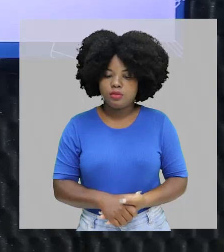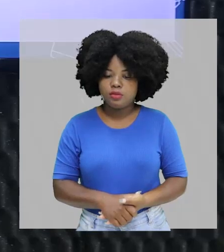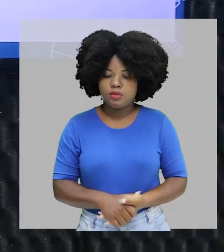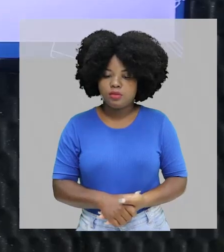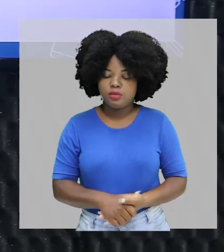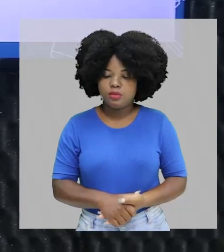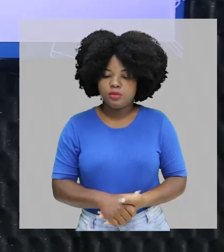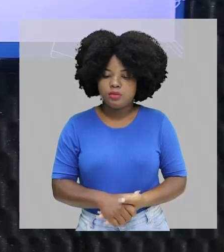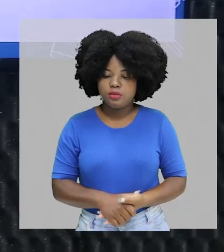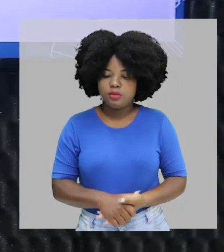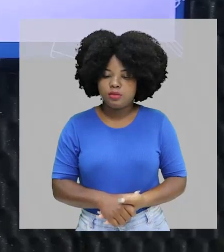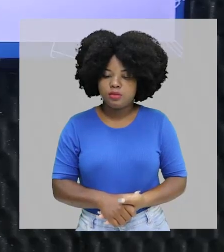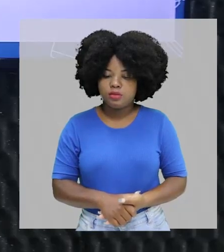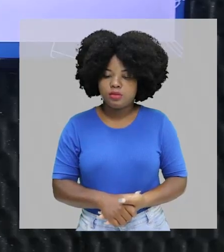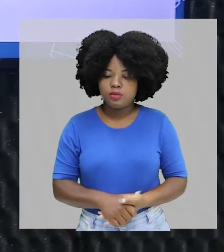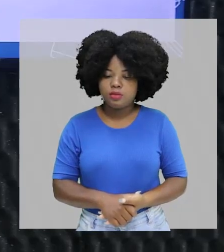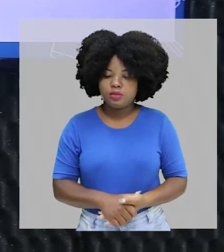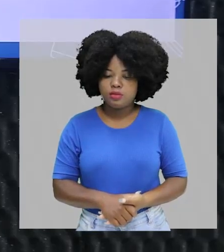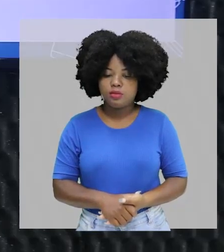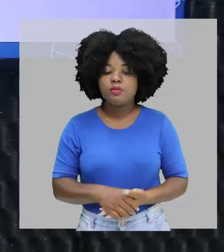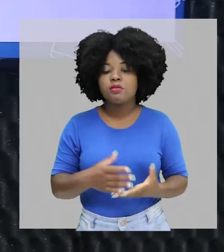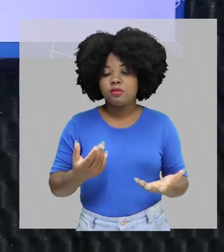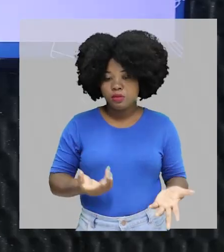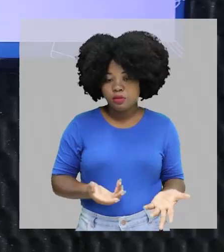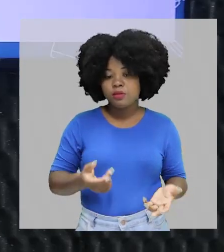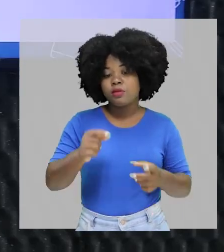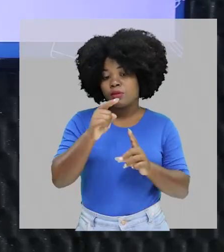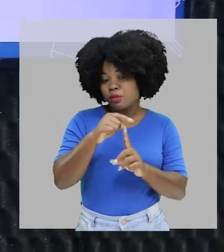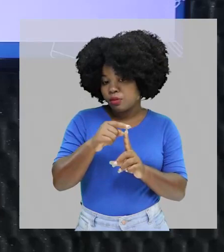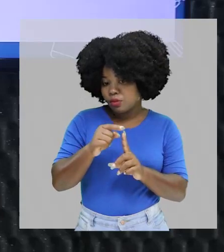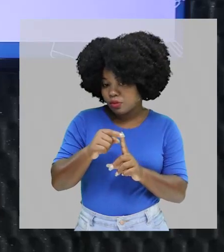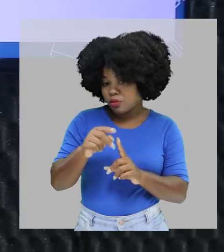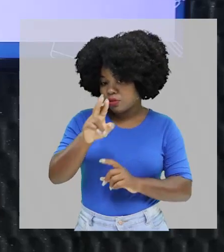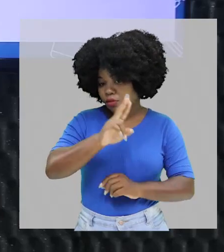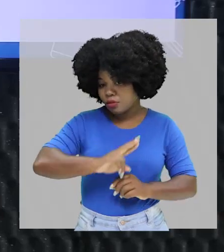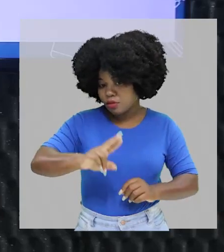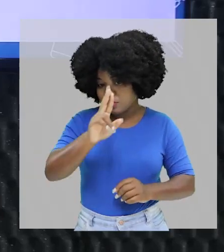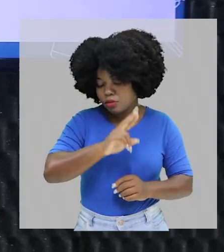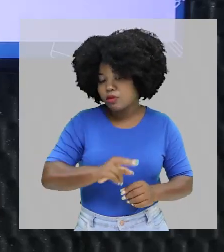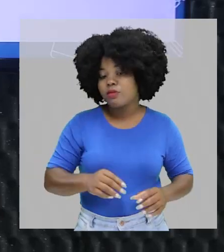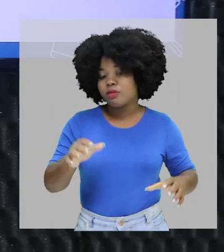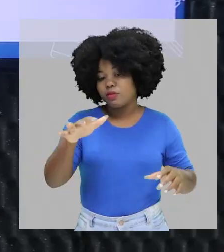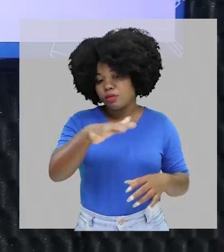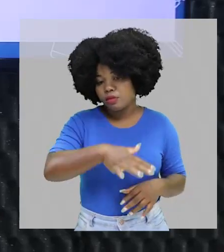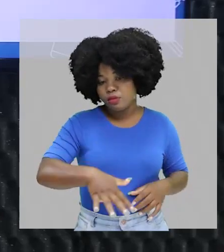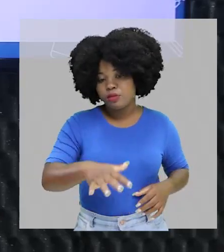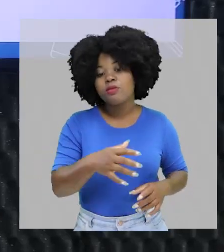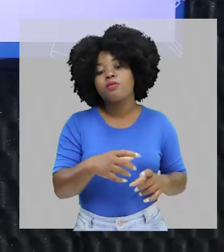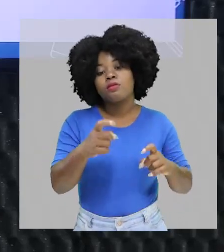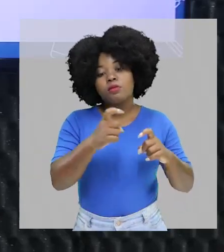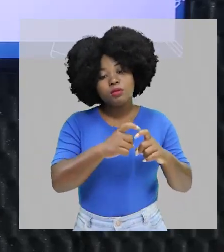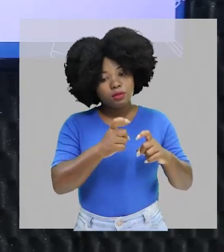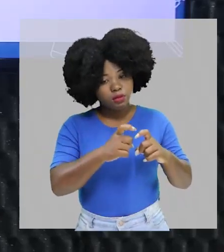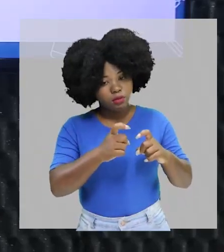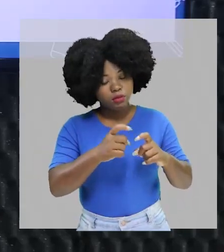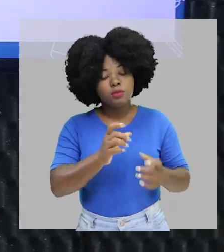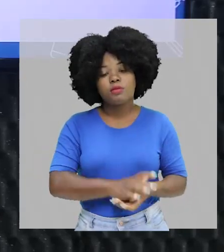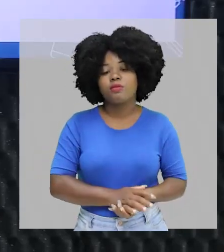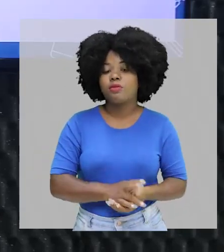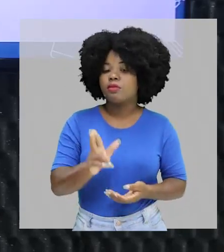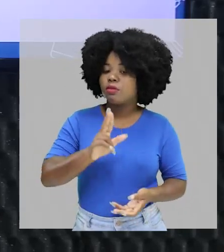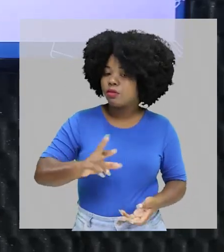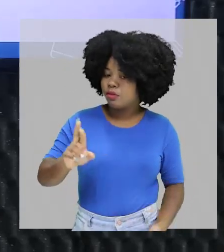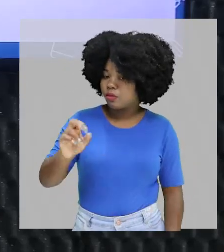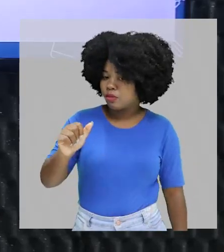se recuperar. Então, a radioterapia, mais um campo da medicina que vai utilizar da